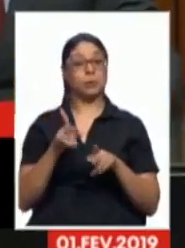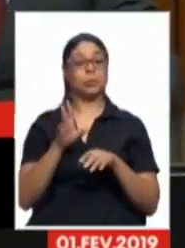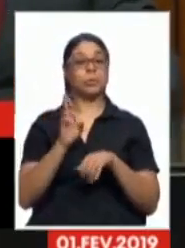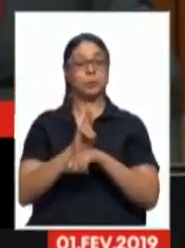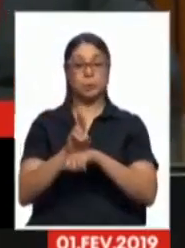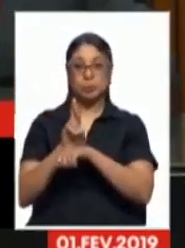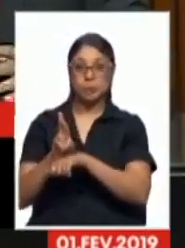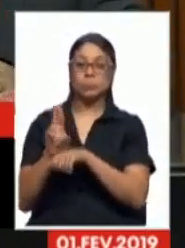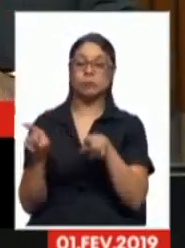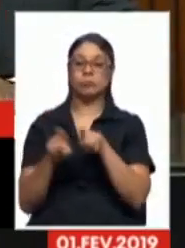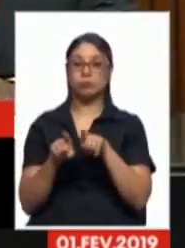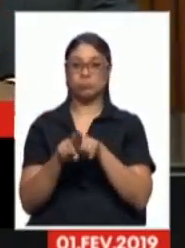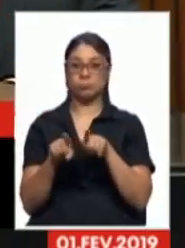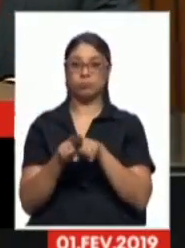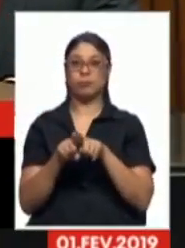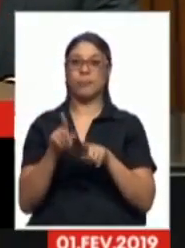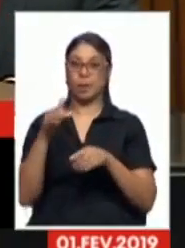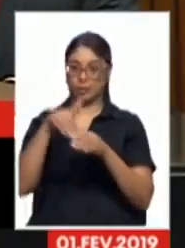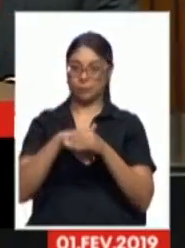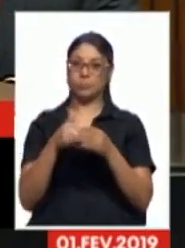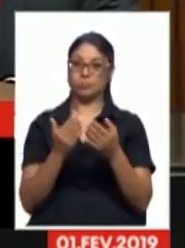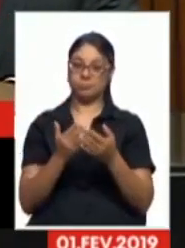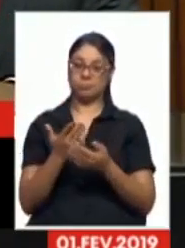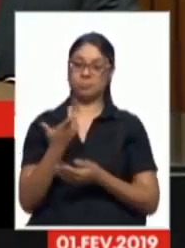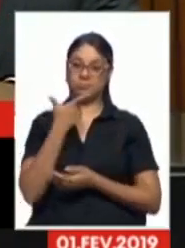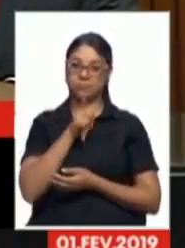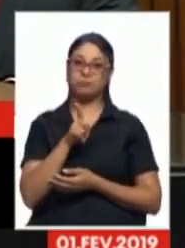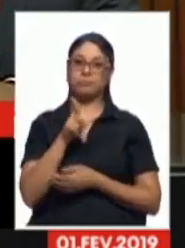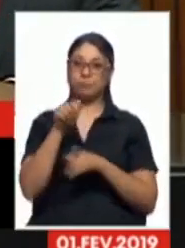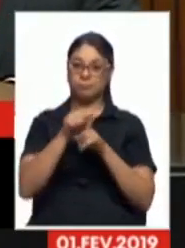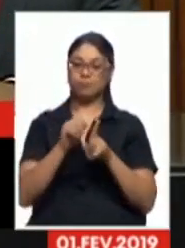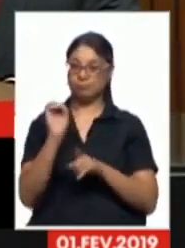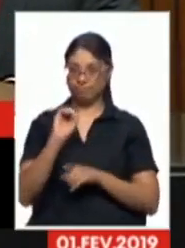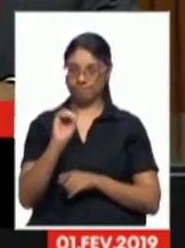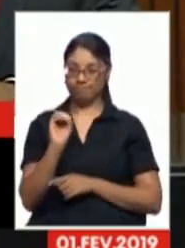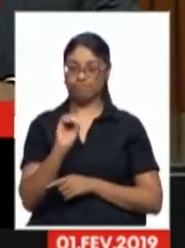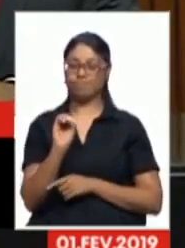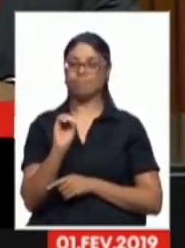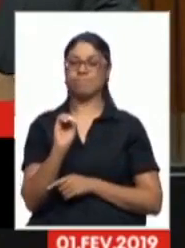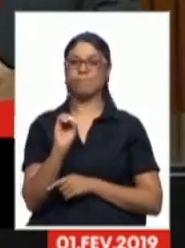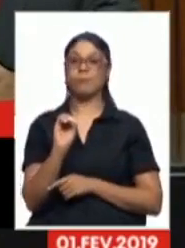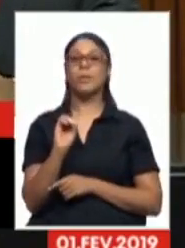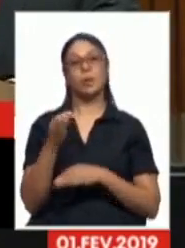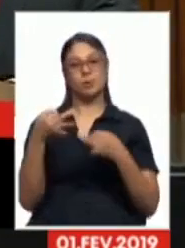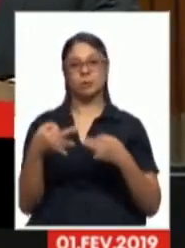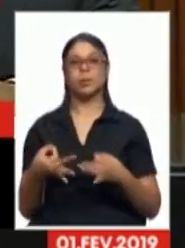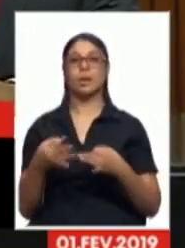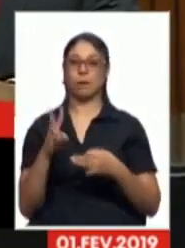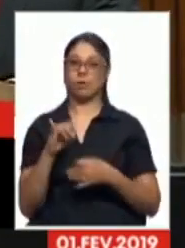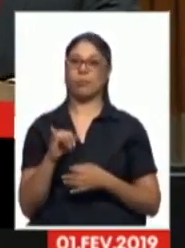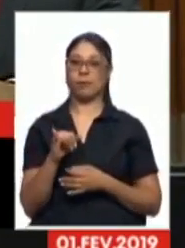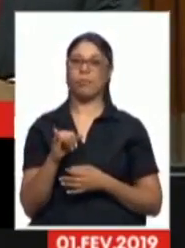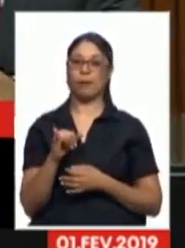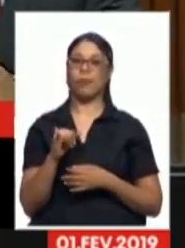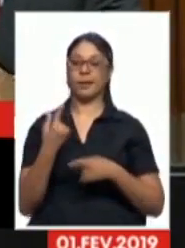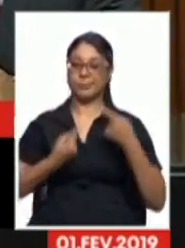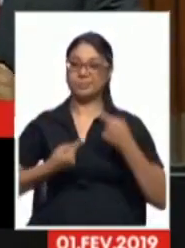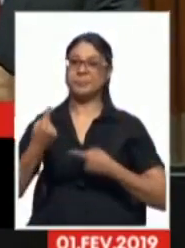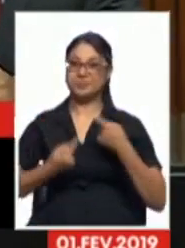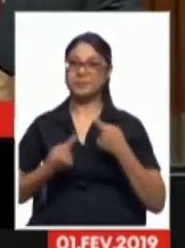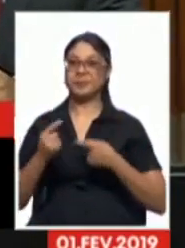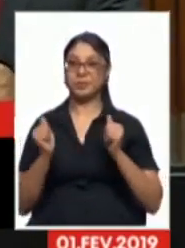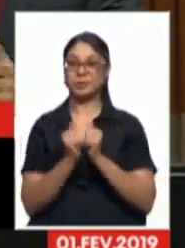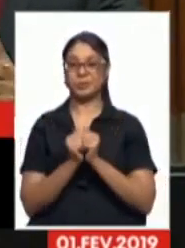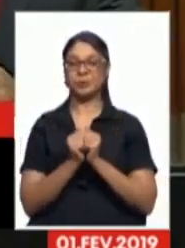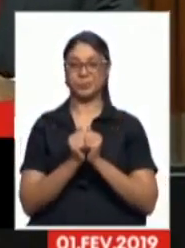do funcionalismo que foram eleitos, né, em outubro último, e que certamente travarão esse debate com técnicos